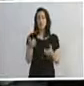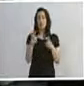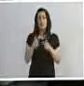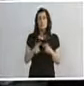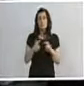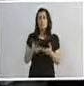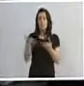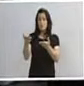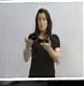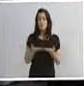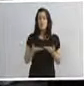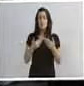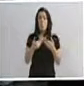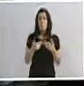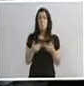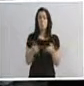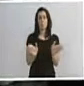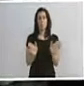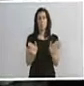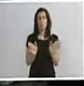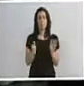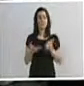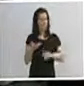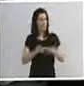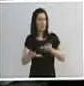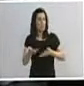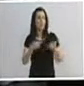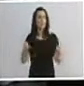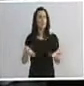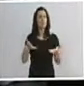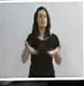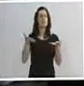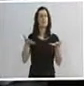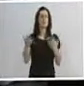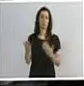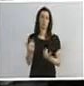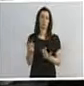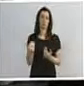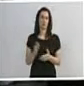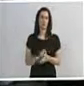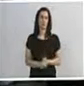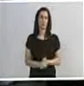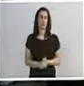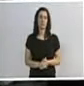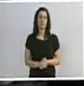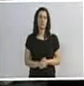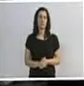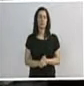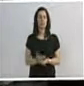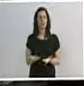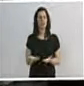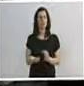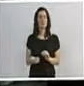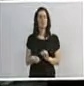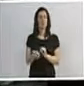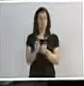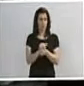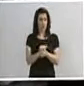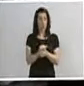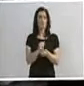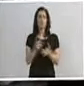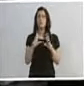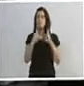ser a porta de abertura para interação, motivação dos jovens, não só atletas que vêm aqui para participar, mas de toda a juventude da